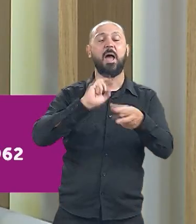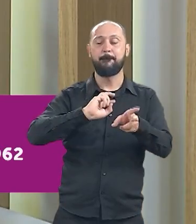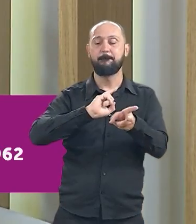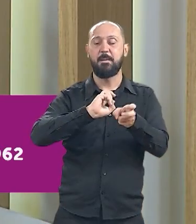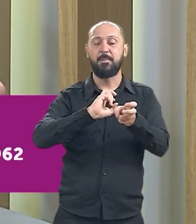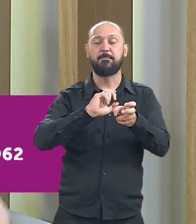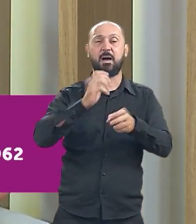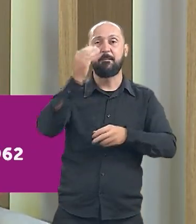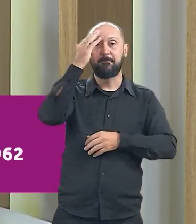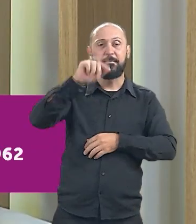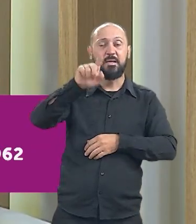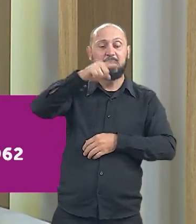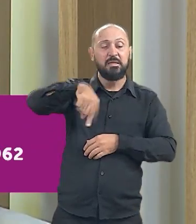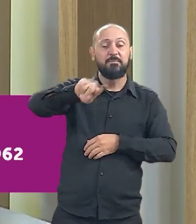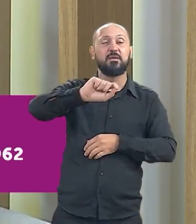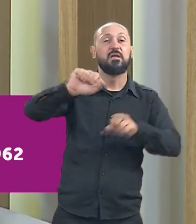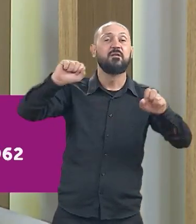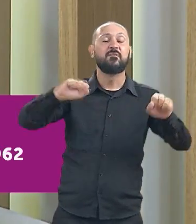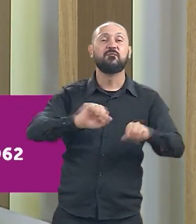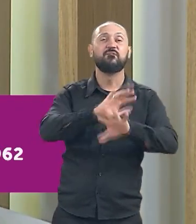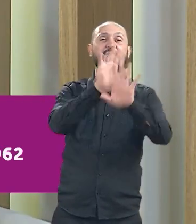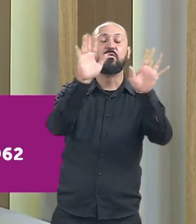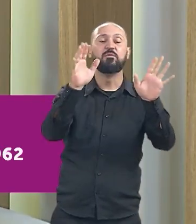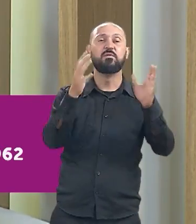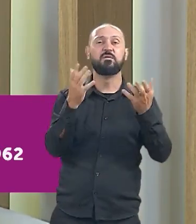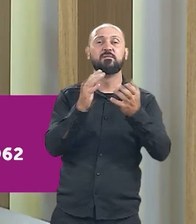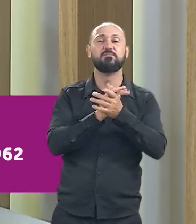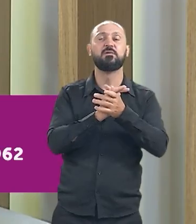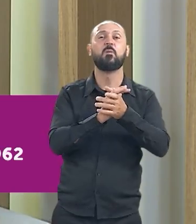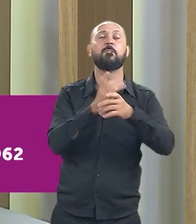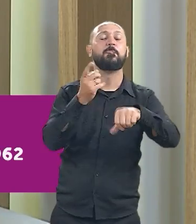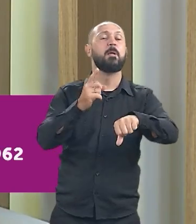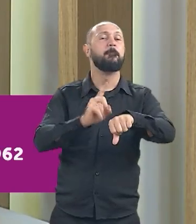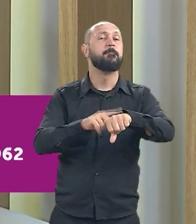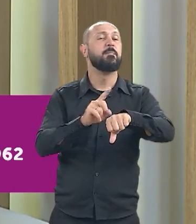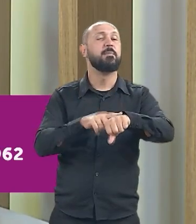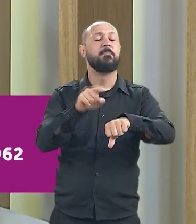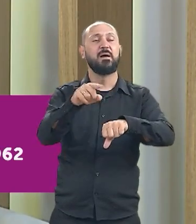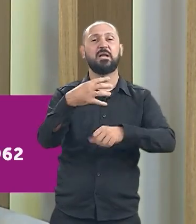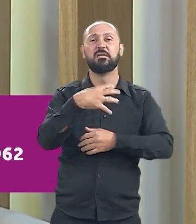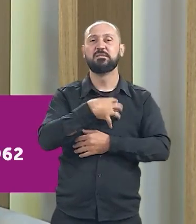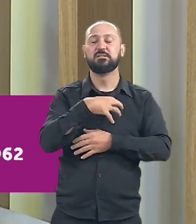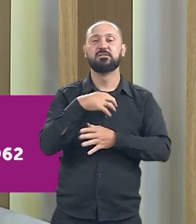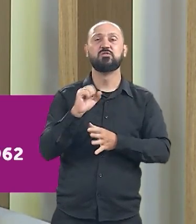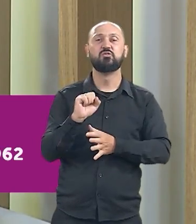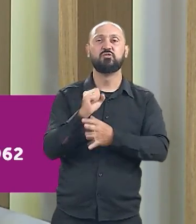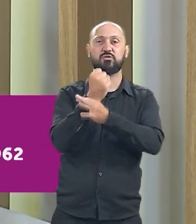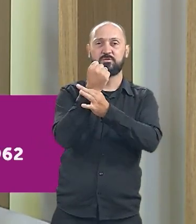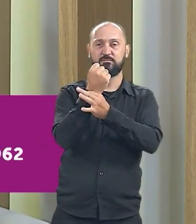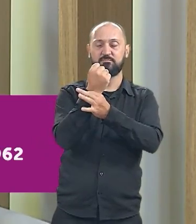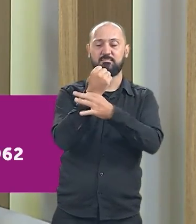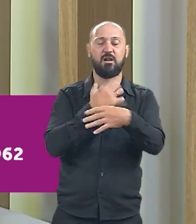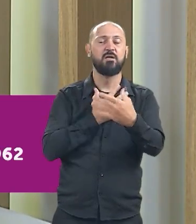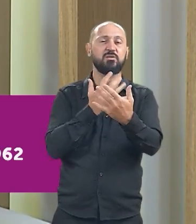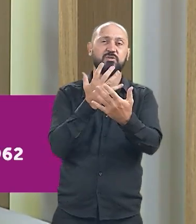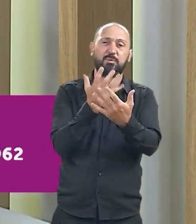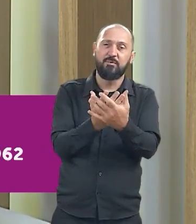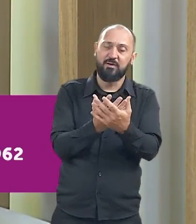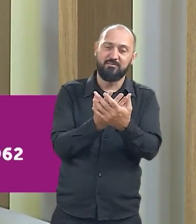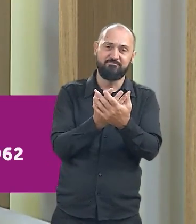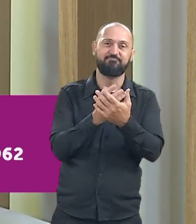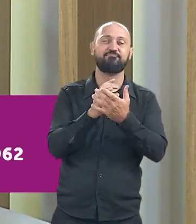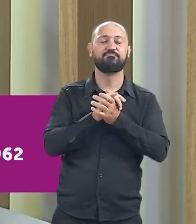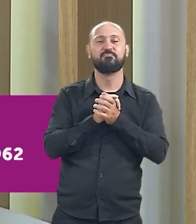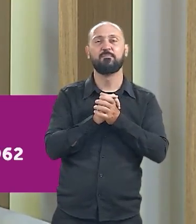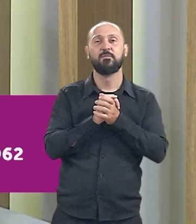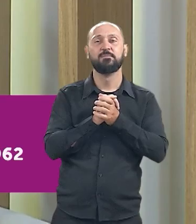deixar a pessoa à vontade. Criar ali um momento para ela se sentir segura, para ela poder desabafar, porque nós acreditamos